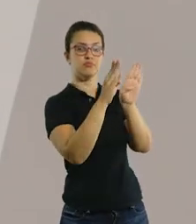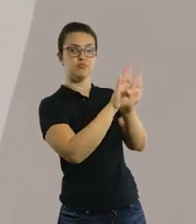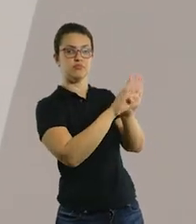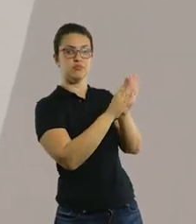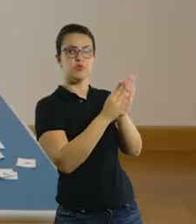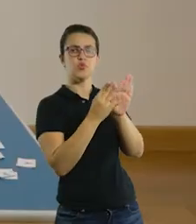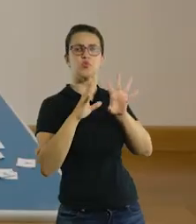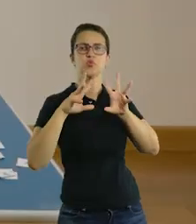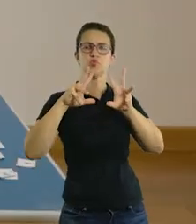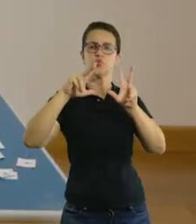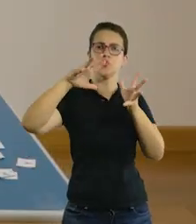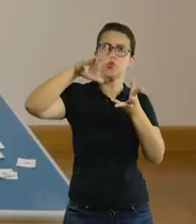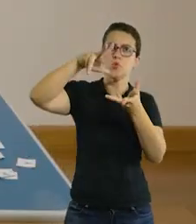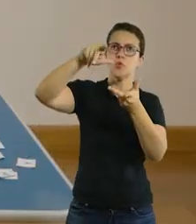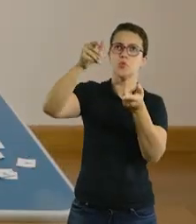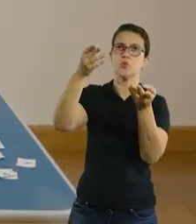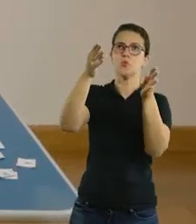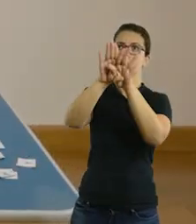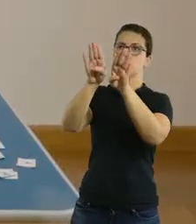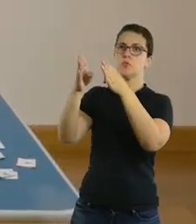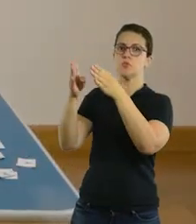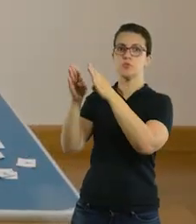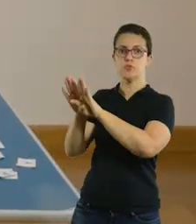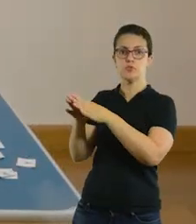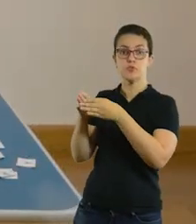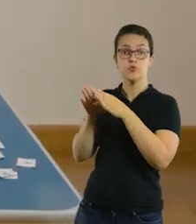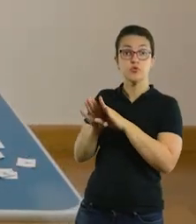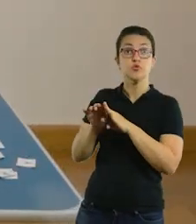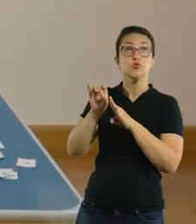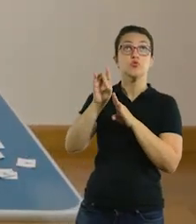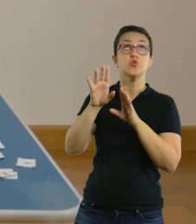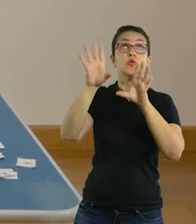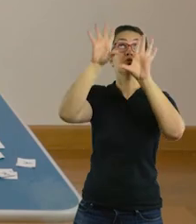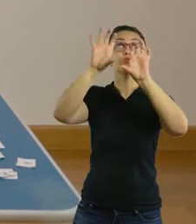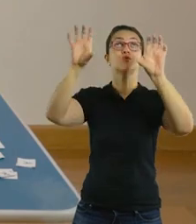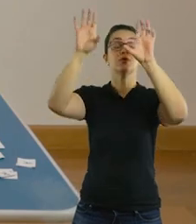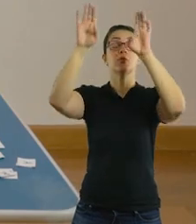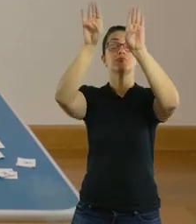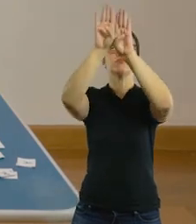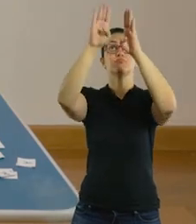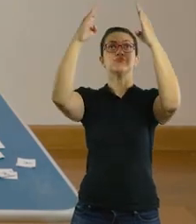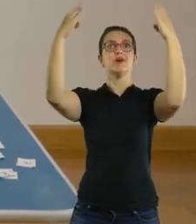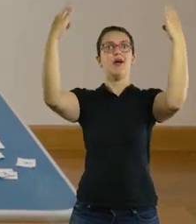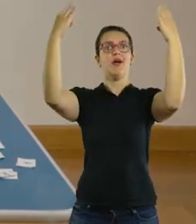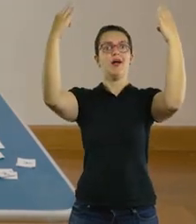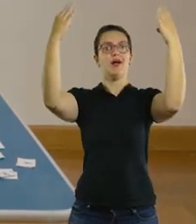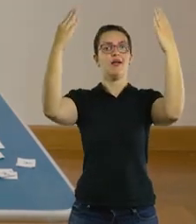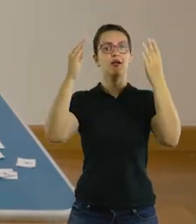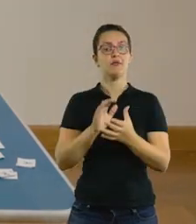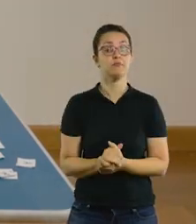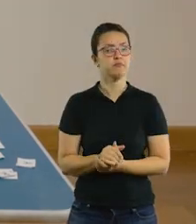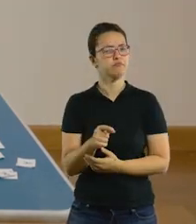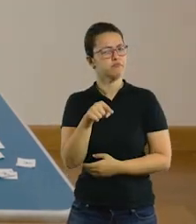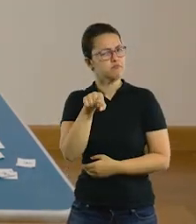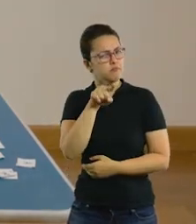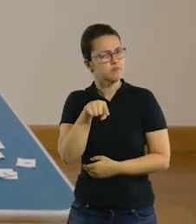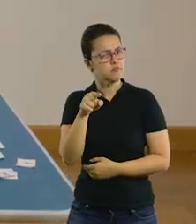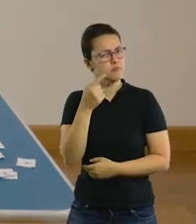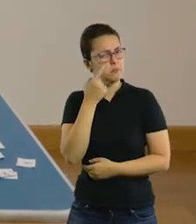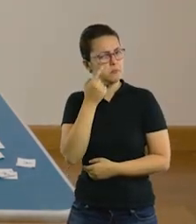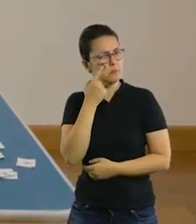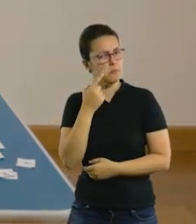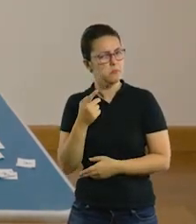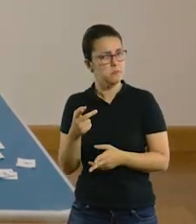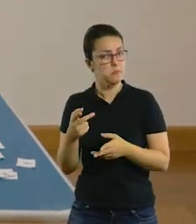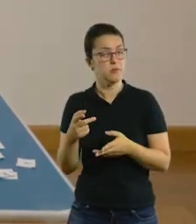quartel. Eu fecho tudo no mundo, só vivo aberta no céu. Tá? Aí você